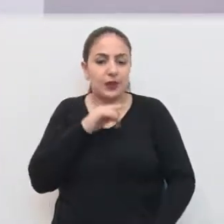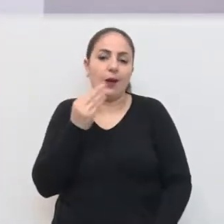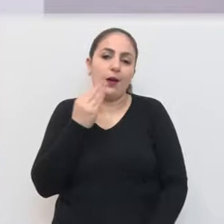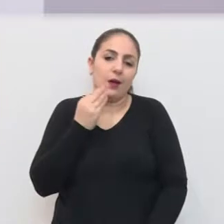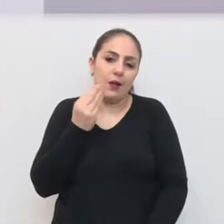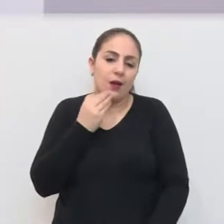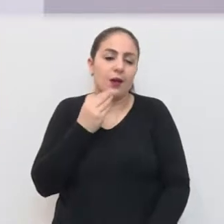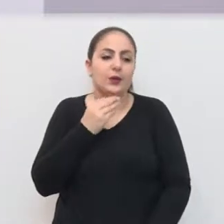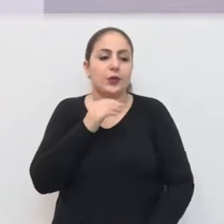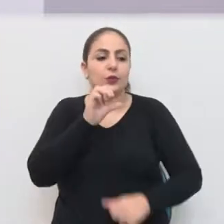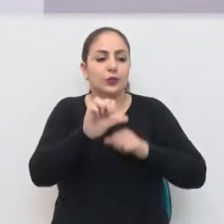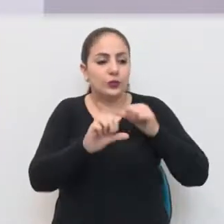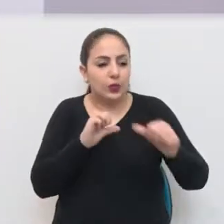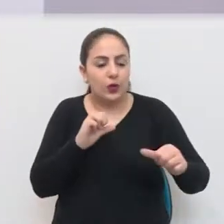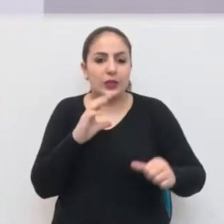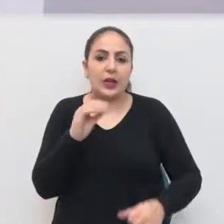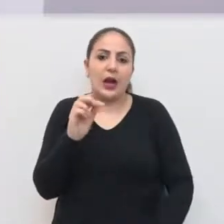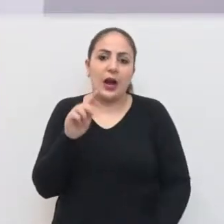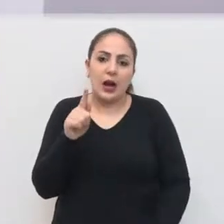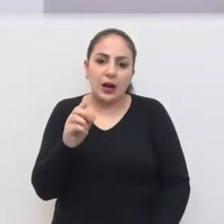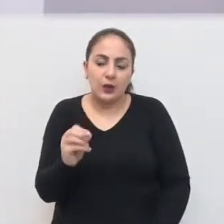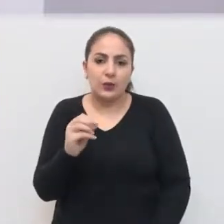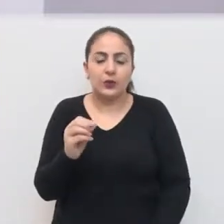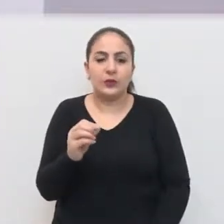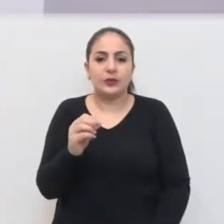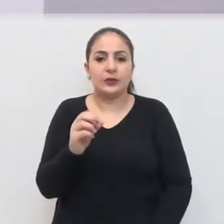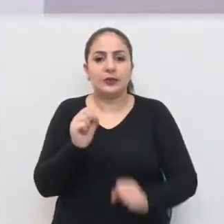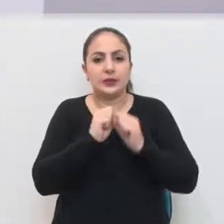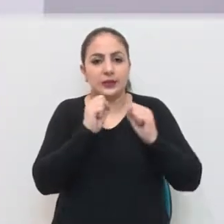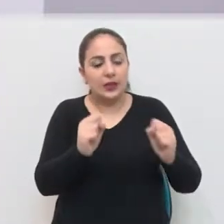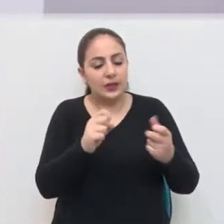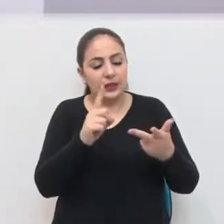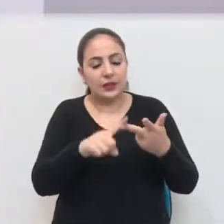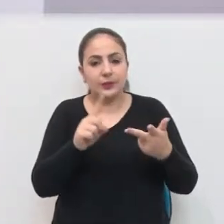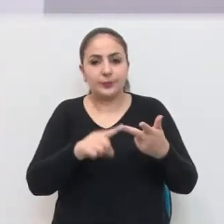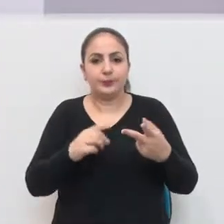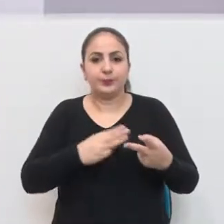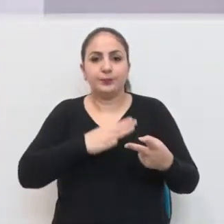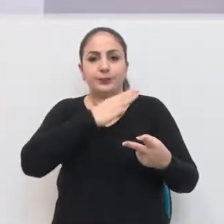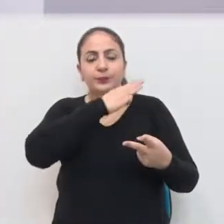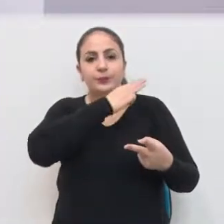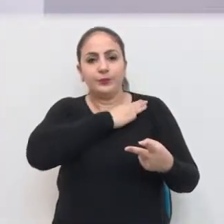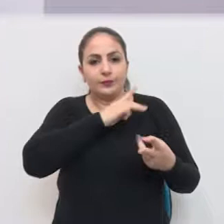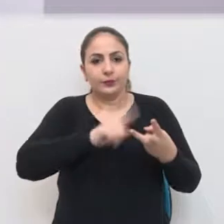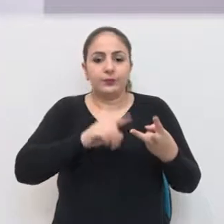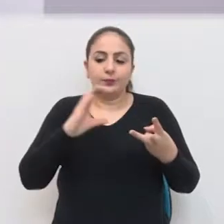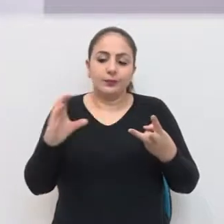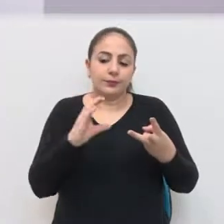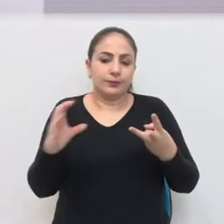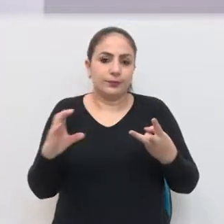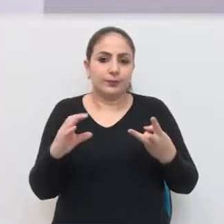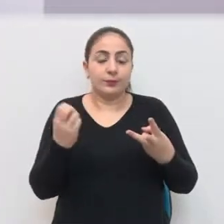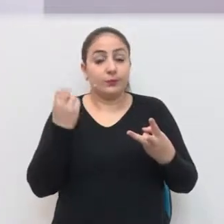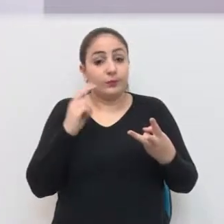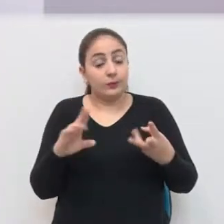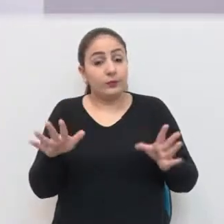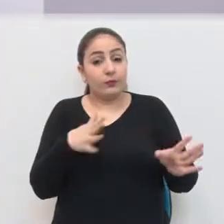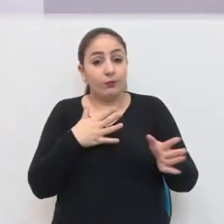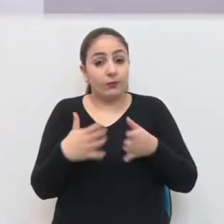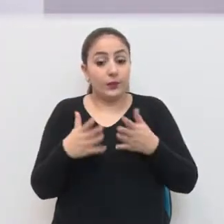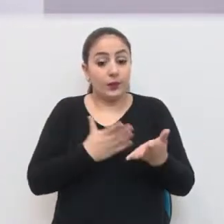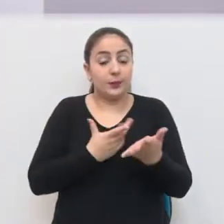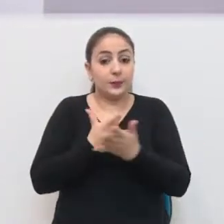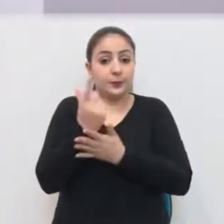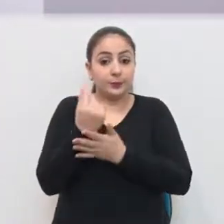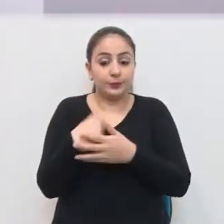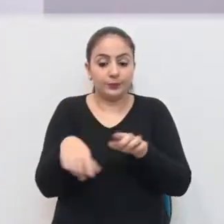legislativos, através, claro, da troca de cargos, de secretarias, de ministérios, de CCs, como comumente o cidadão costuma indicar, ou muitas vezes